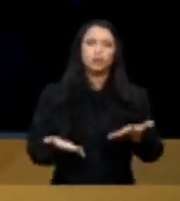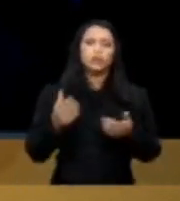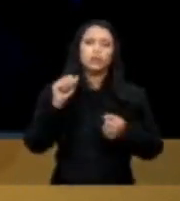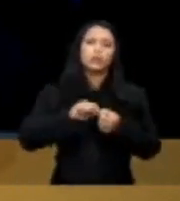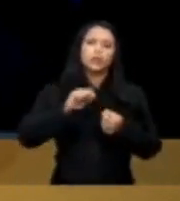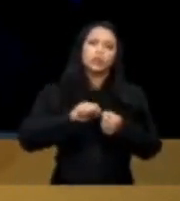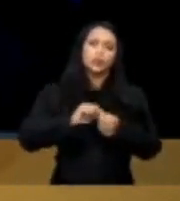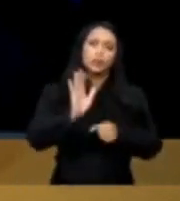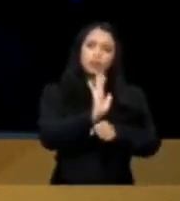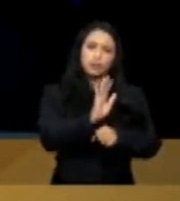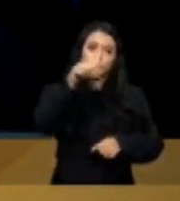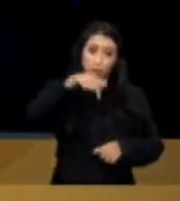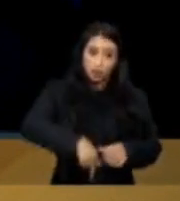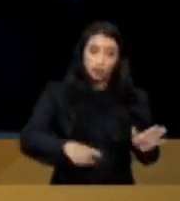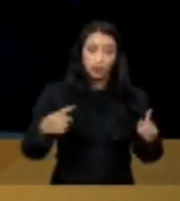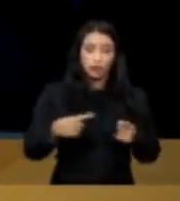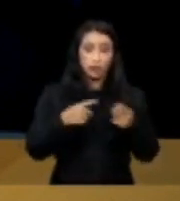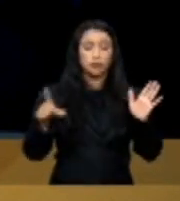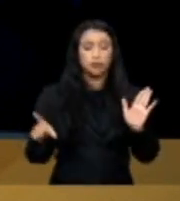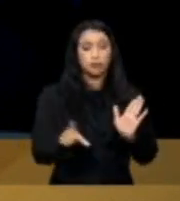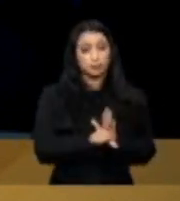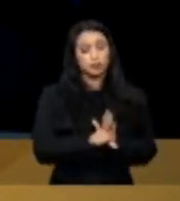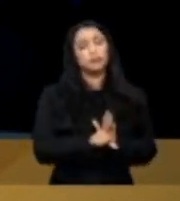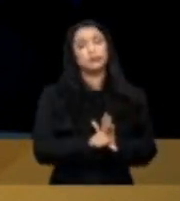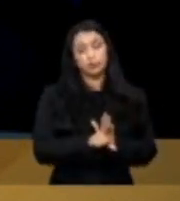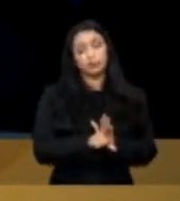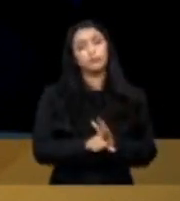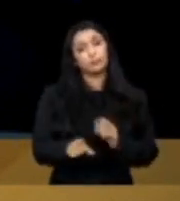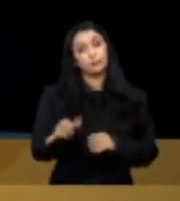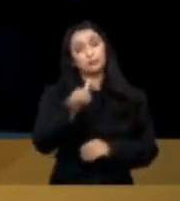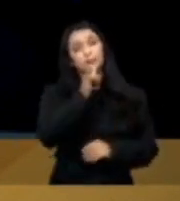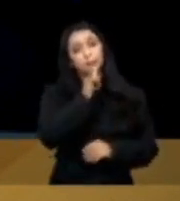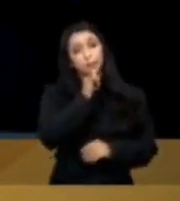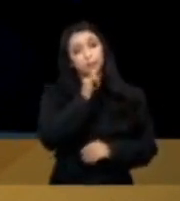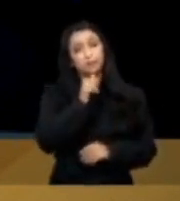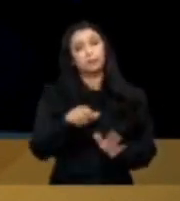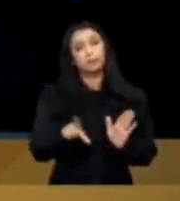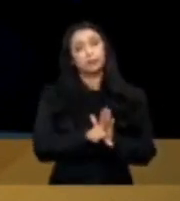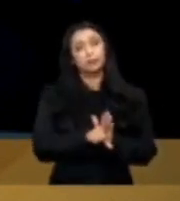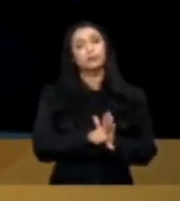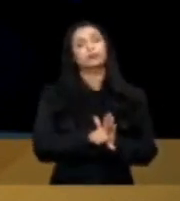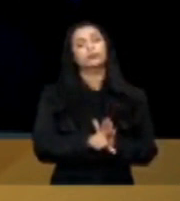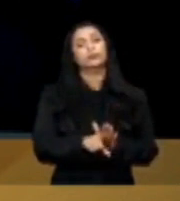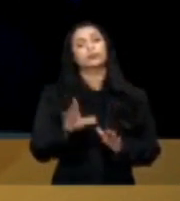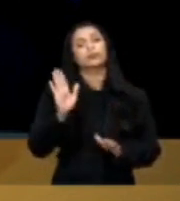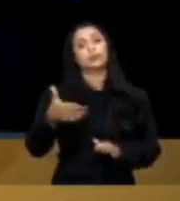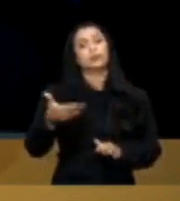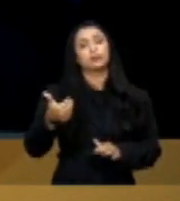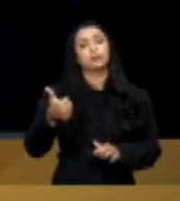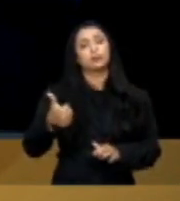nacional, possuindo legislação com essa finalidade, a exemplo da Lei 8.313 de 91 e a